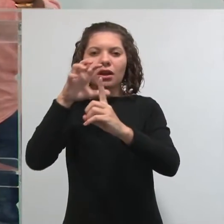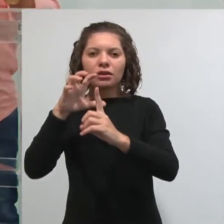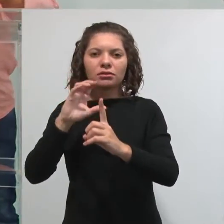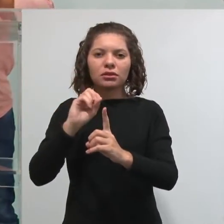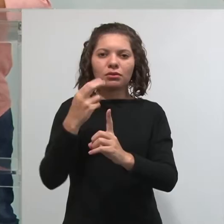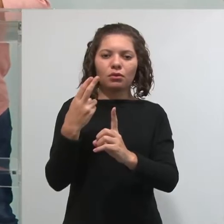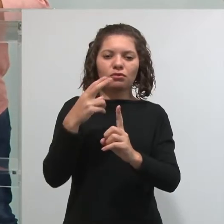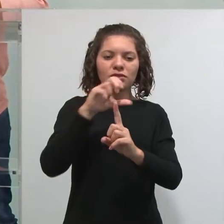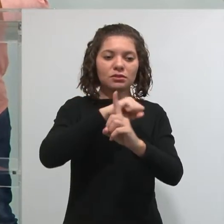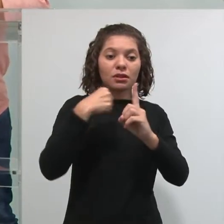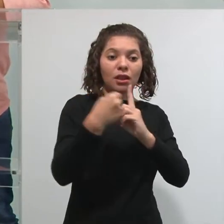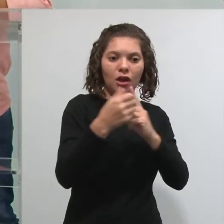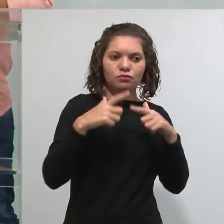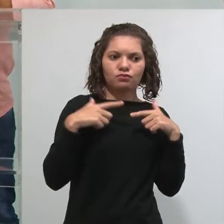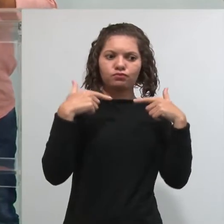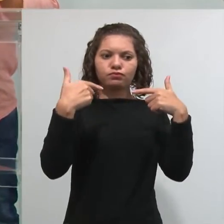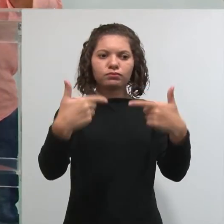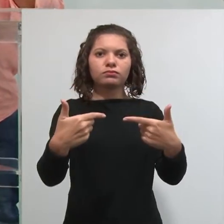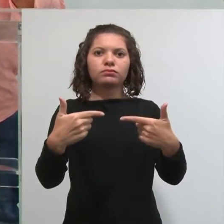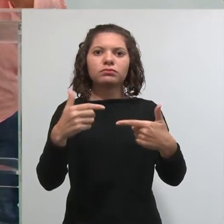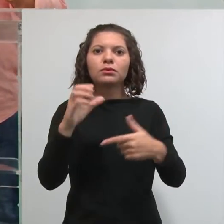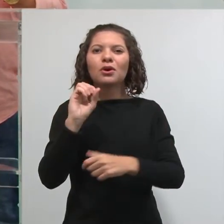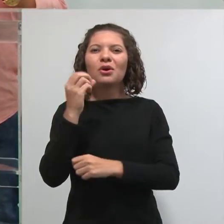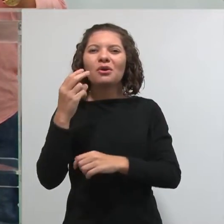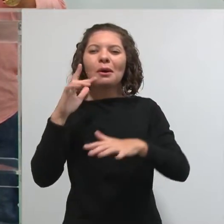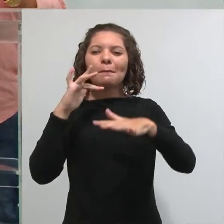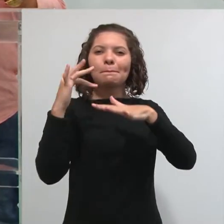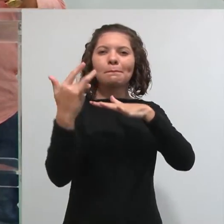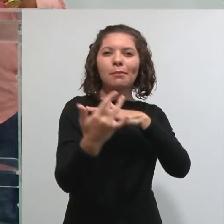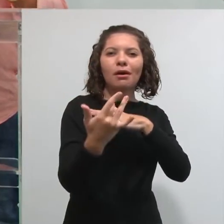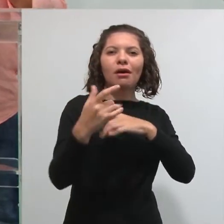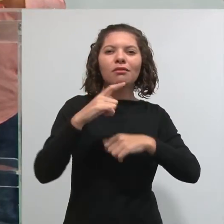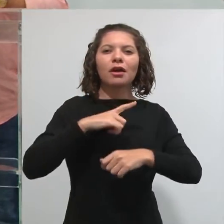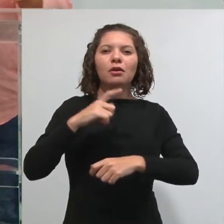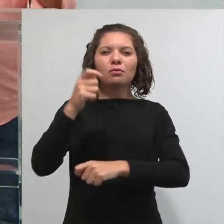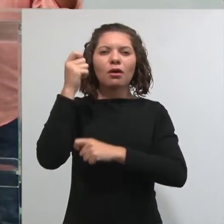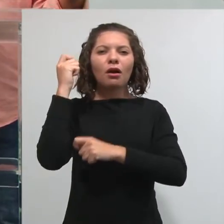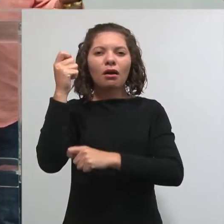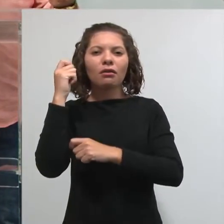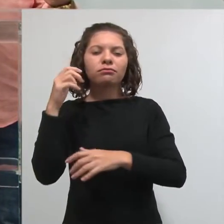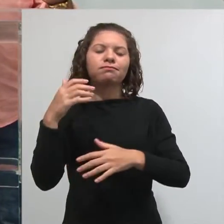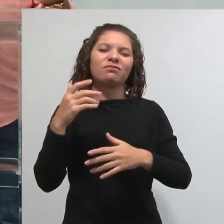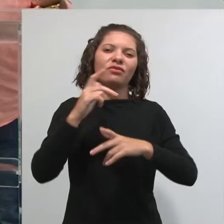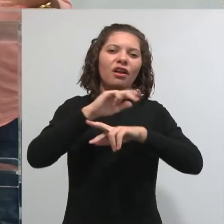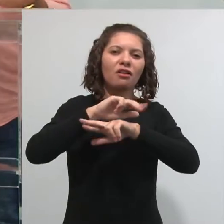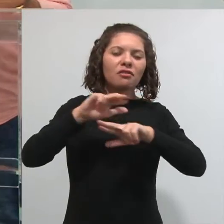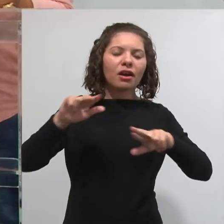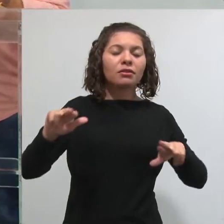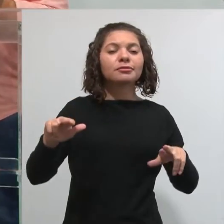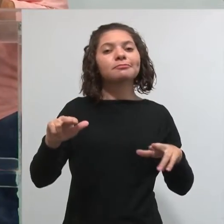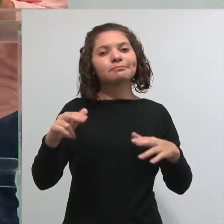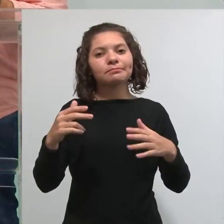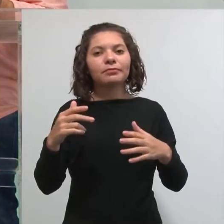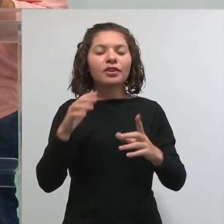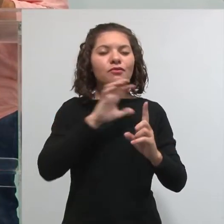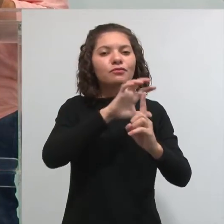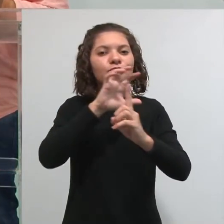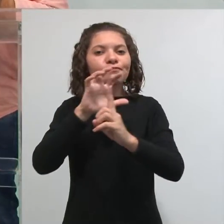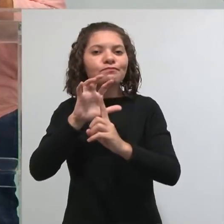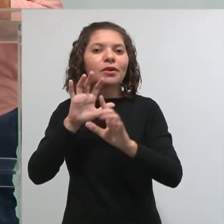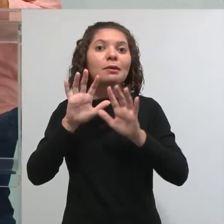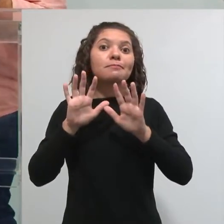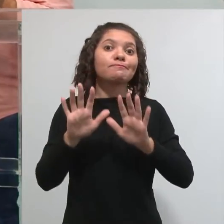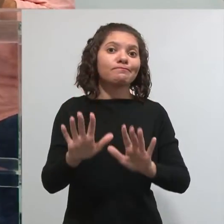da sociedade, né? A exemplo de protestos e manifestações que também influenciam nesse sentido, mas